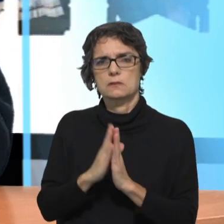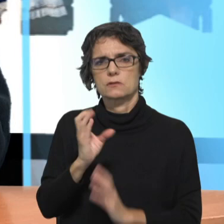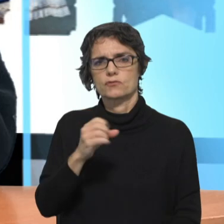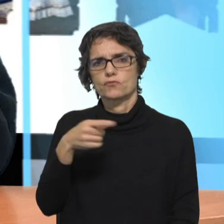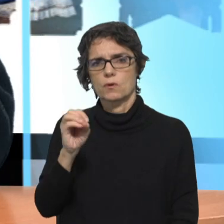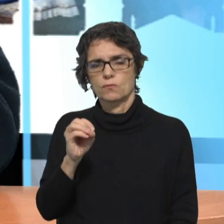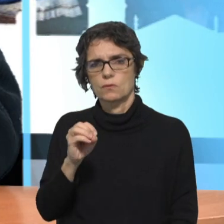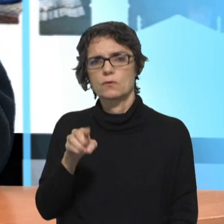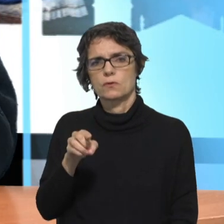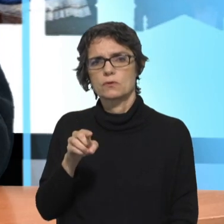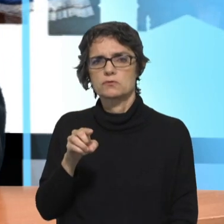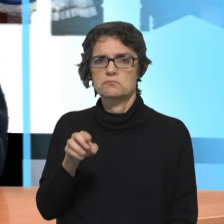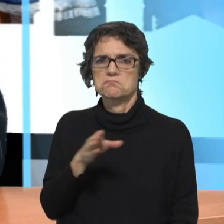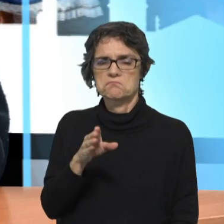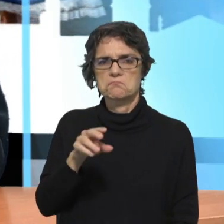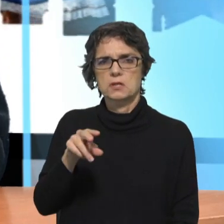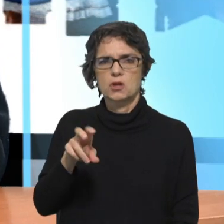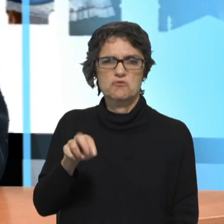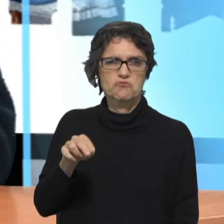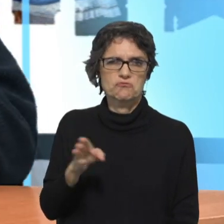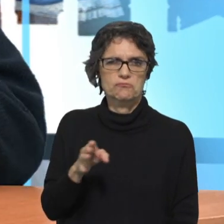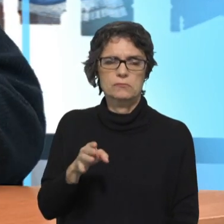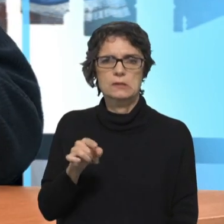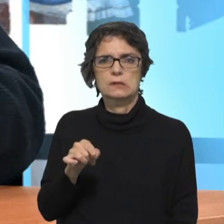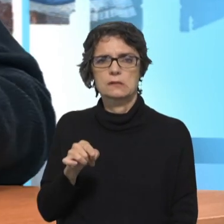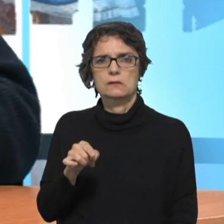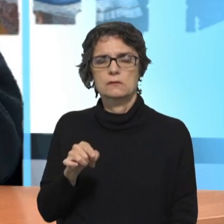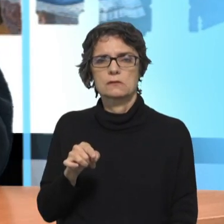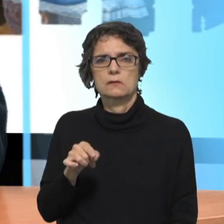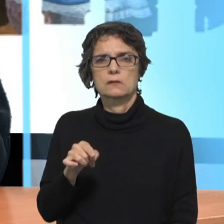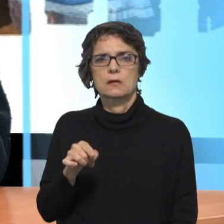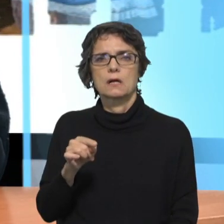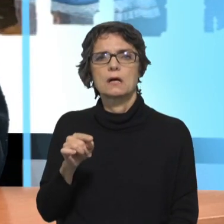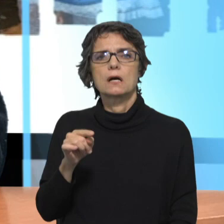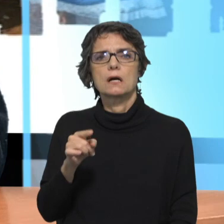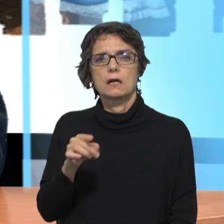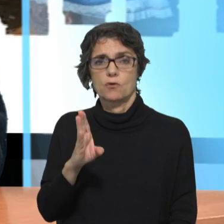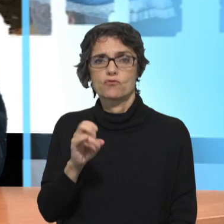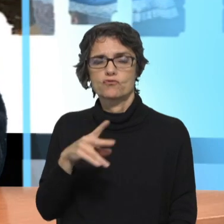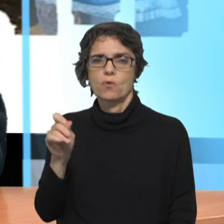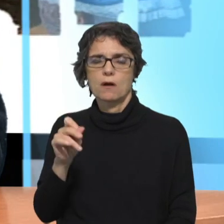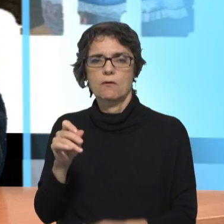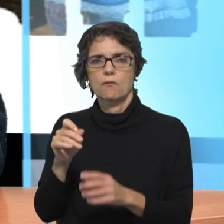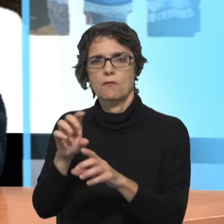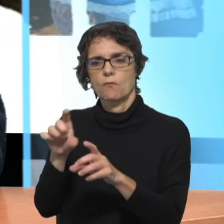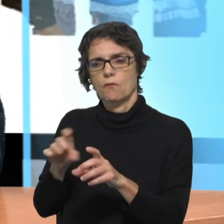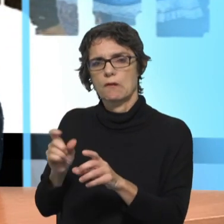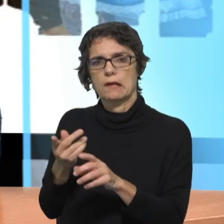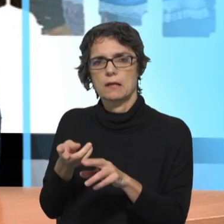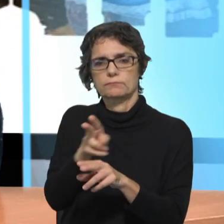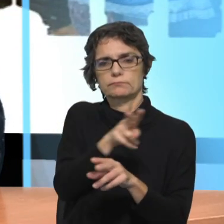na altura de junho, por aí. Portanto, João vai estando também dividido nos vários ciclos de anos